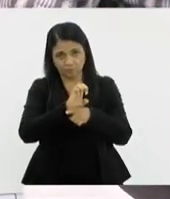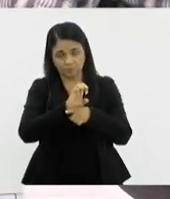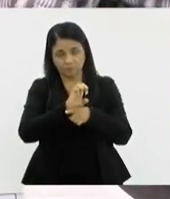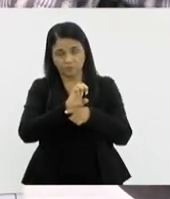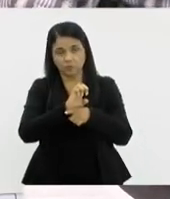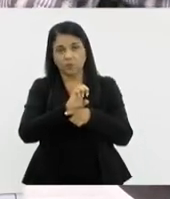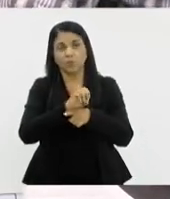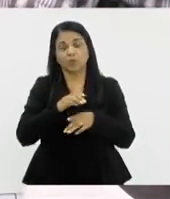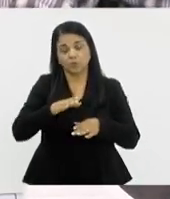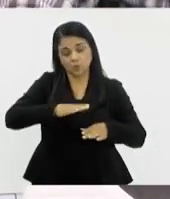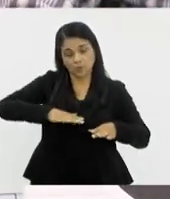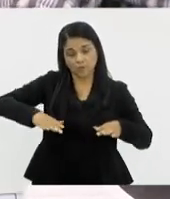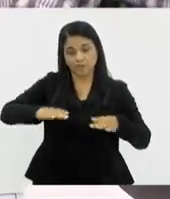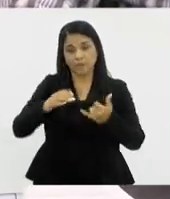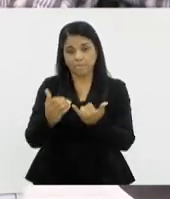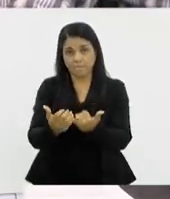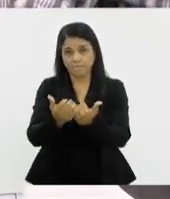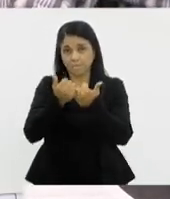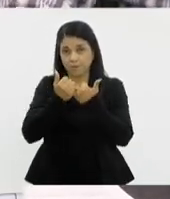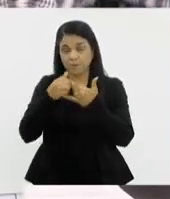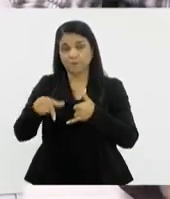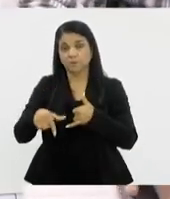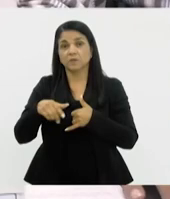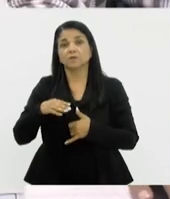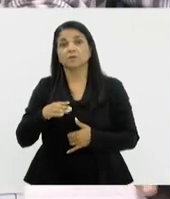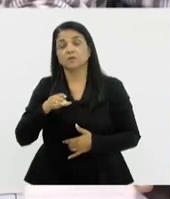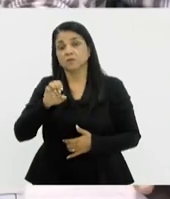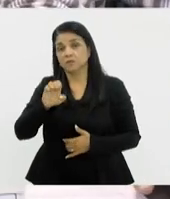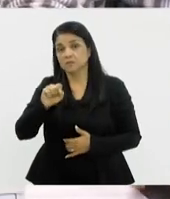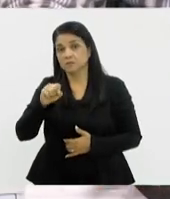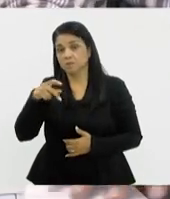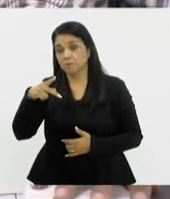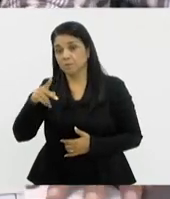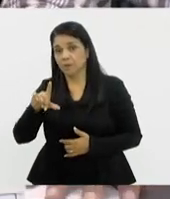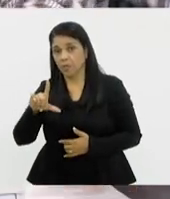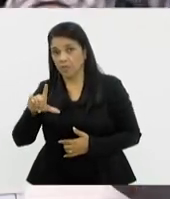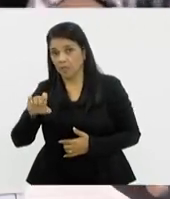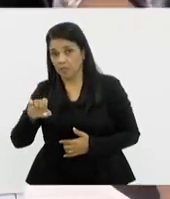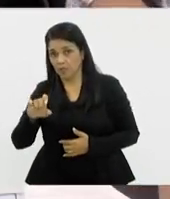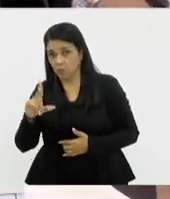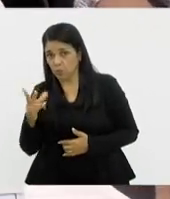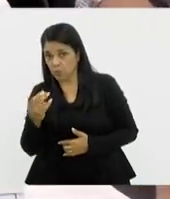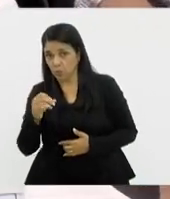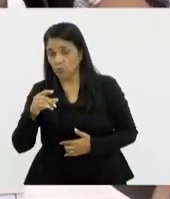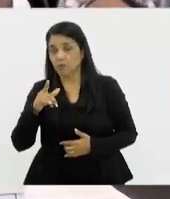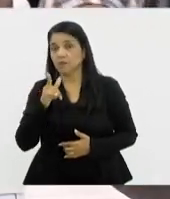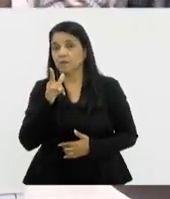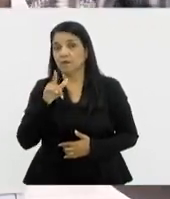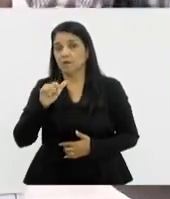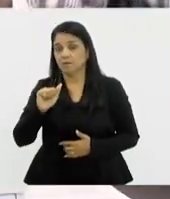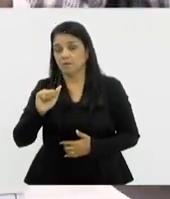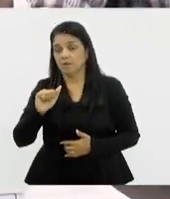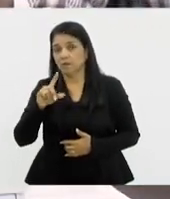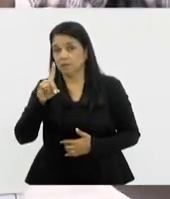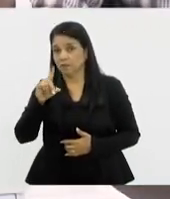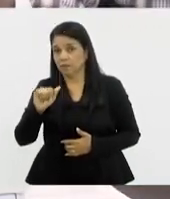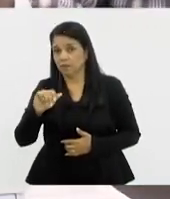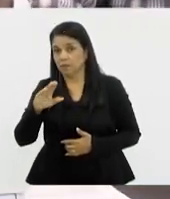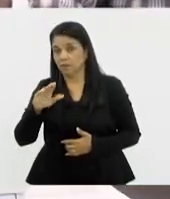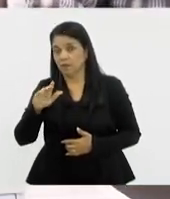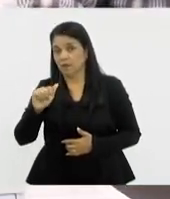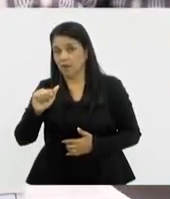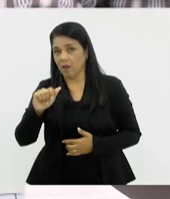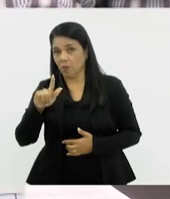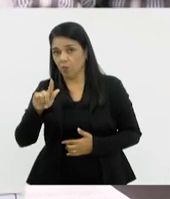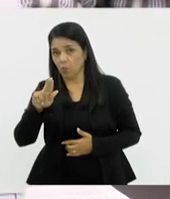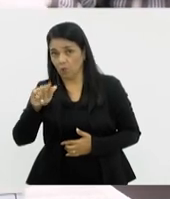espelho d'água, então está tombado. É claro que ele não pode tombar todos os imóveis em volta, então eu tenho entendido que ele está querendo